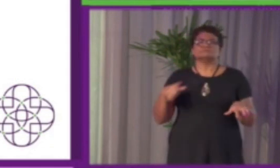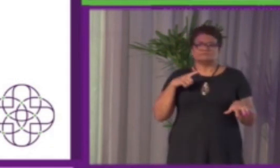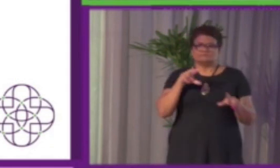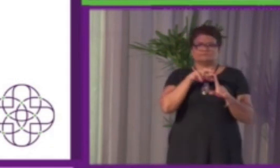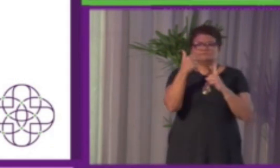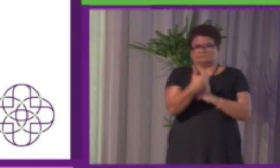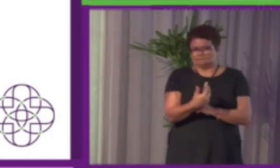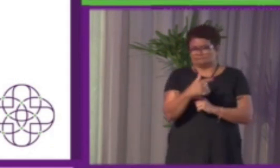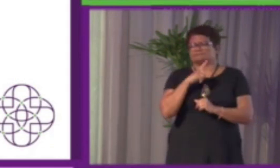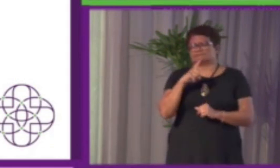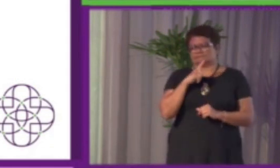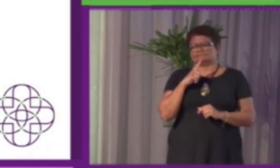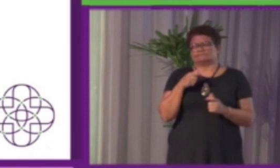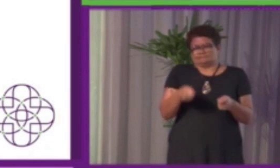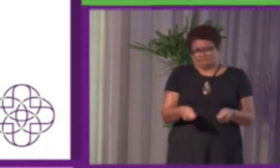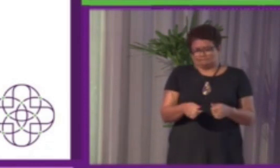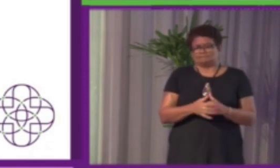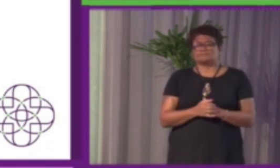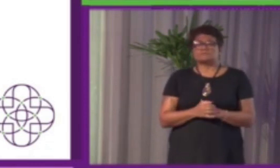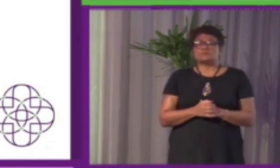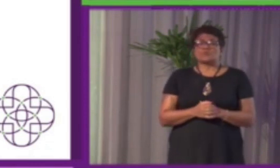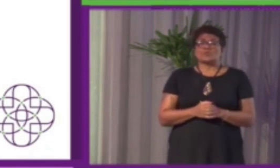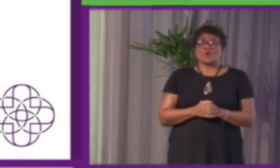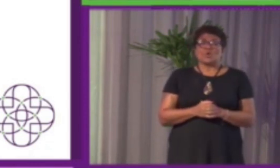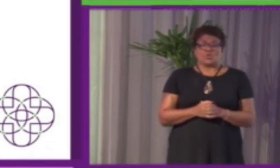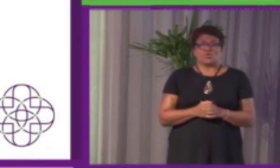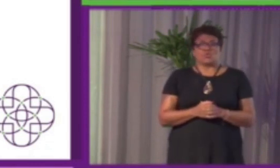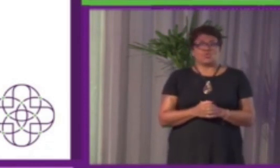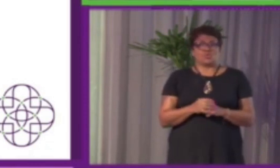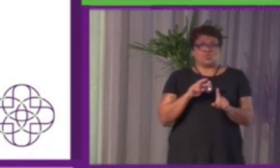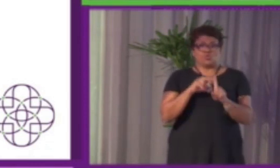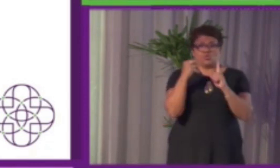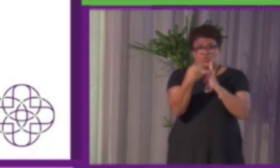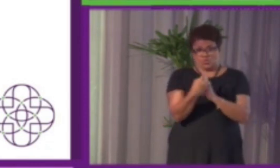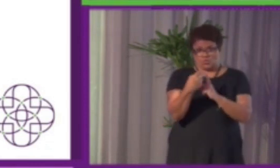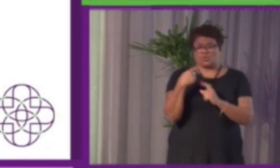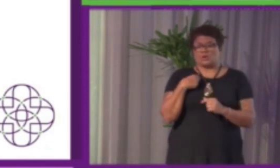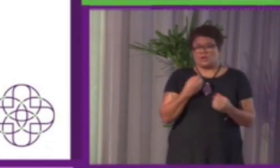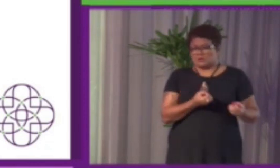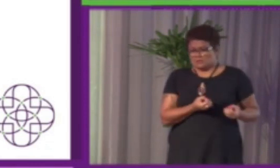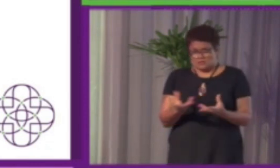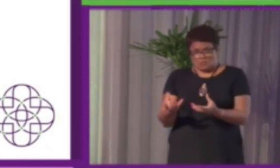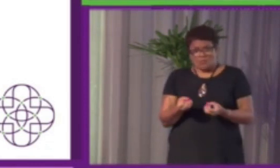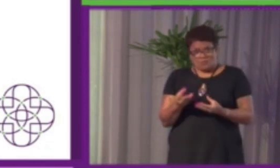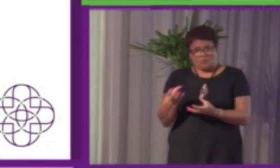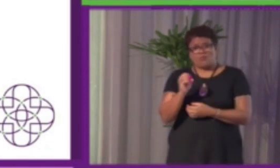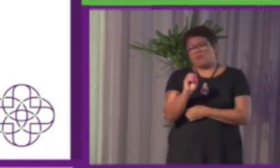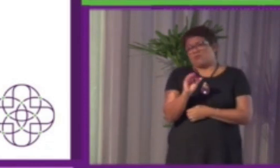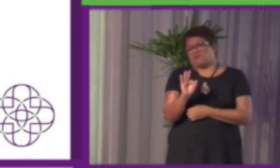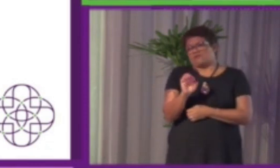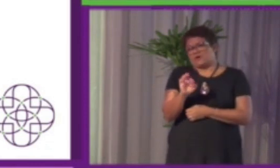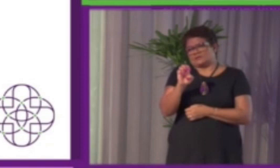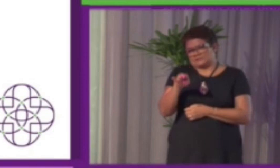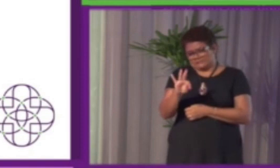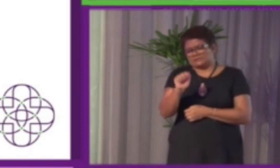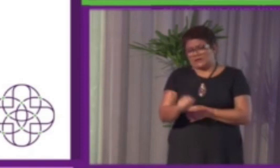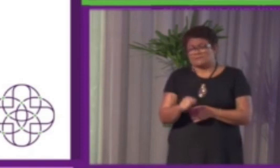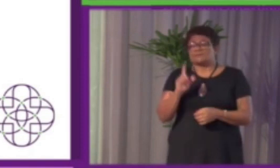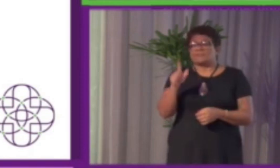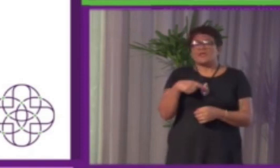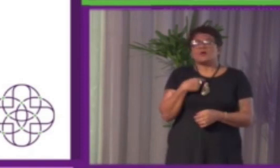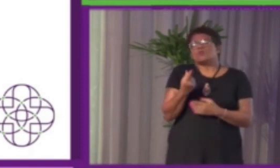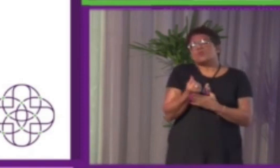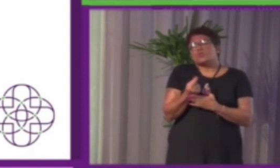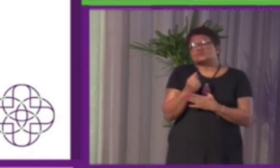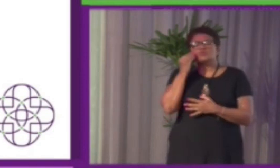para a determinação dos limiares. Do ponto de vista da oferta, né, o principal conceito que se utiliza é o custo de oportunidade.